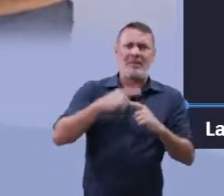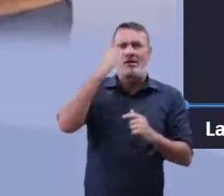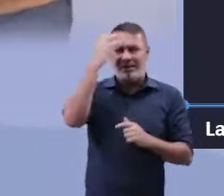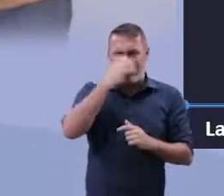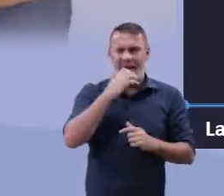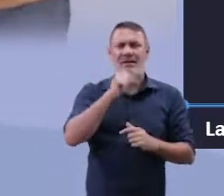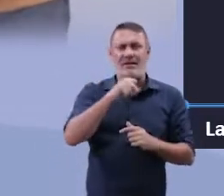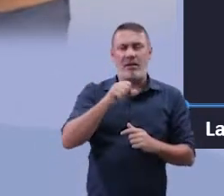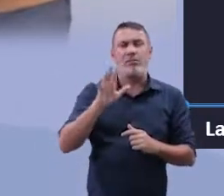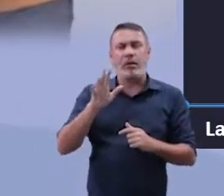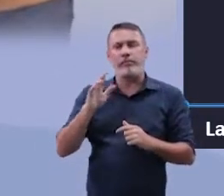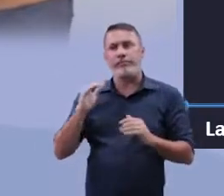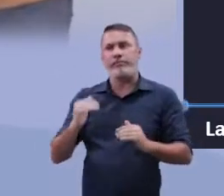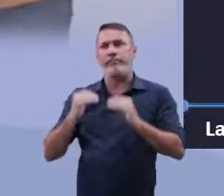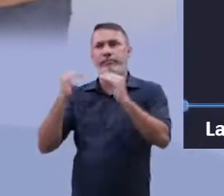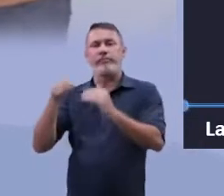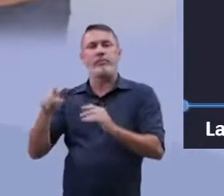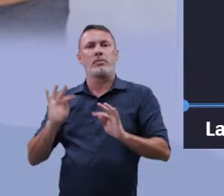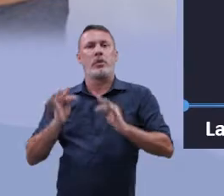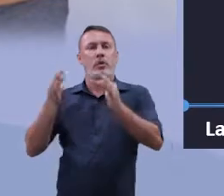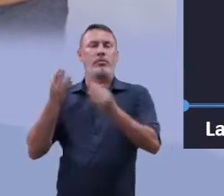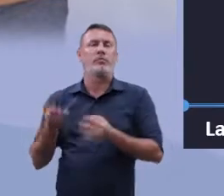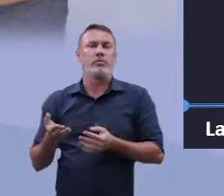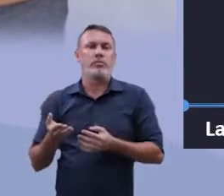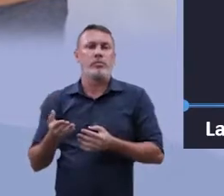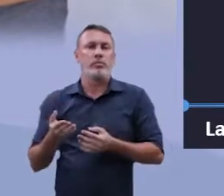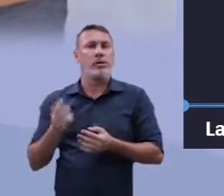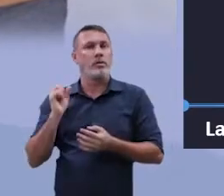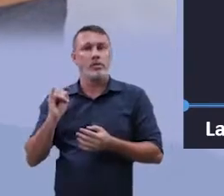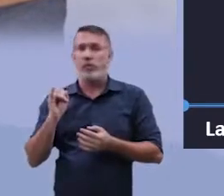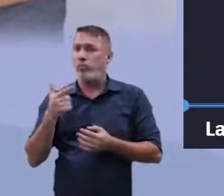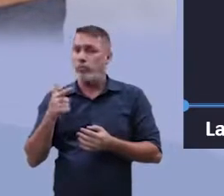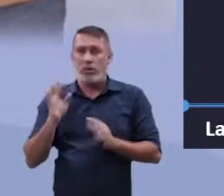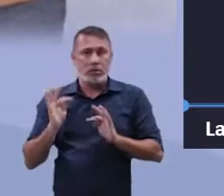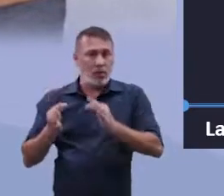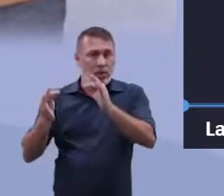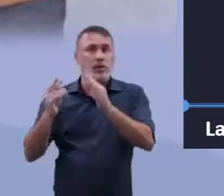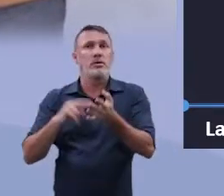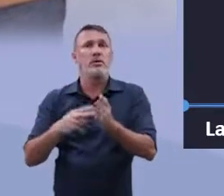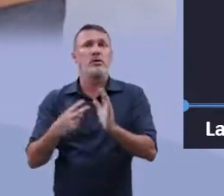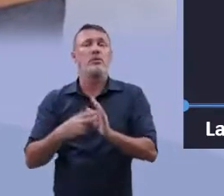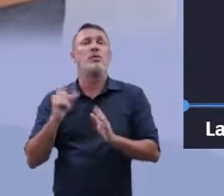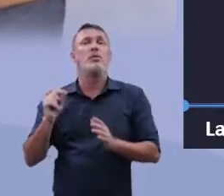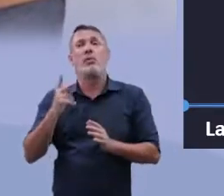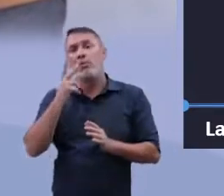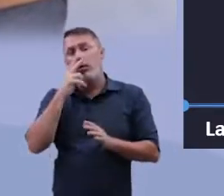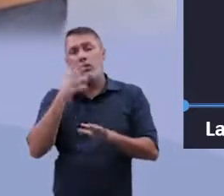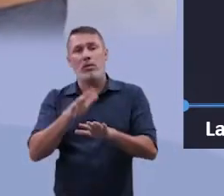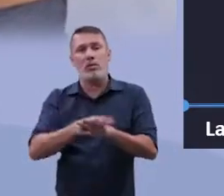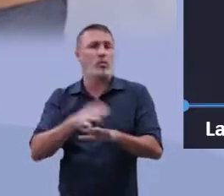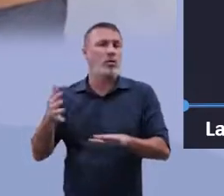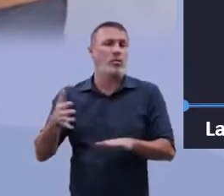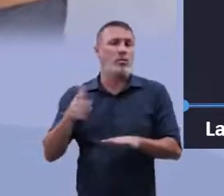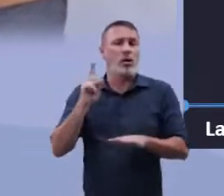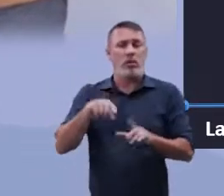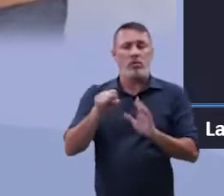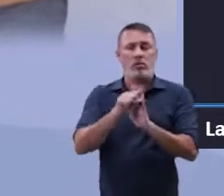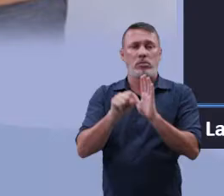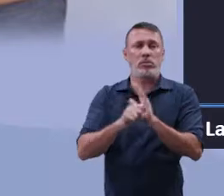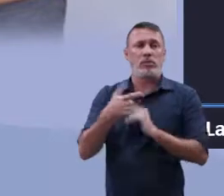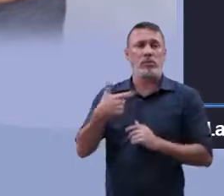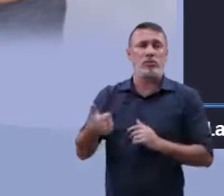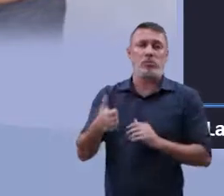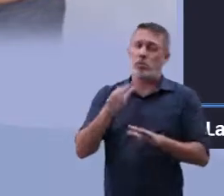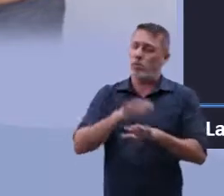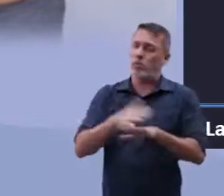políticos, mas nós temos ali, olha que está ali selecionado, não estar na internet pode significar cada vez mais estar excluído do